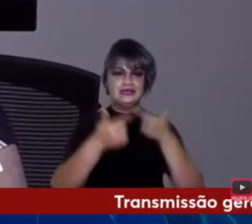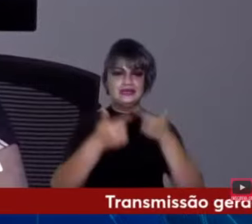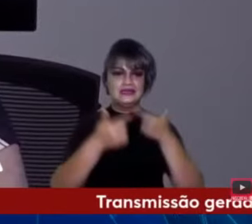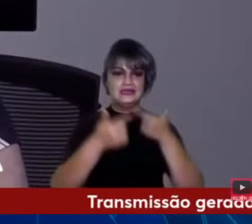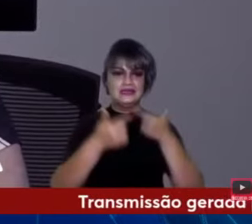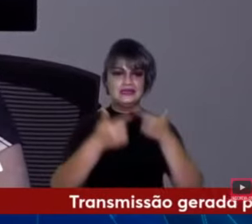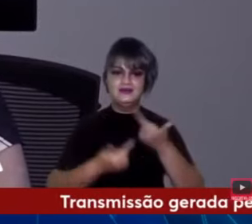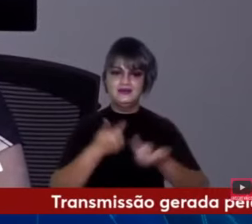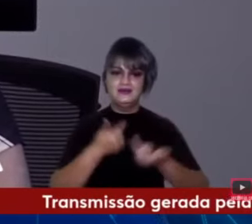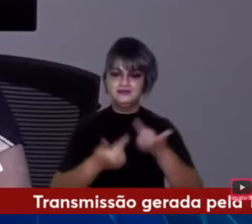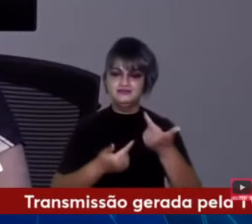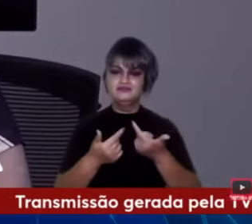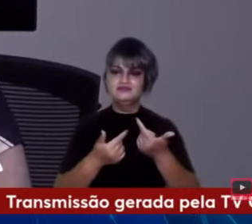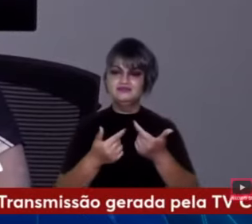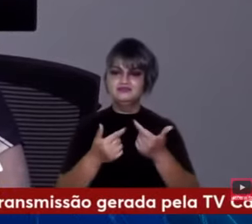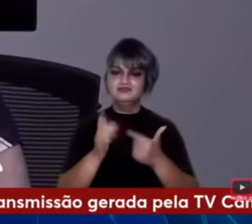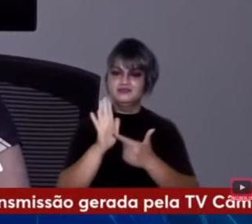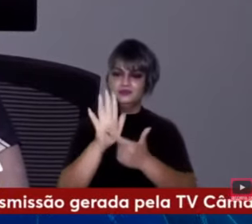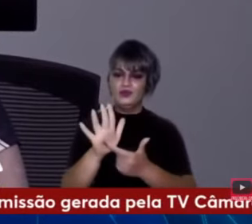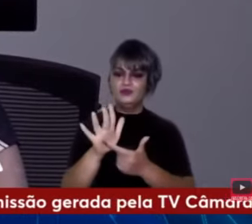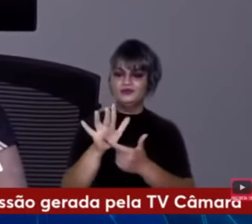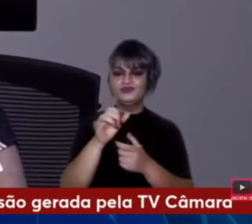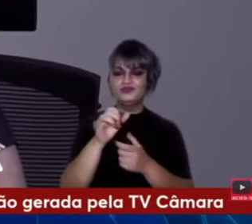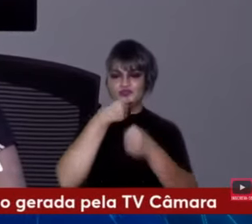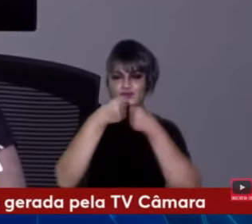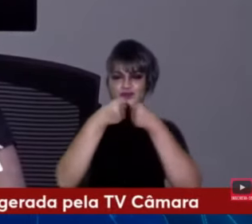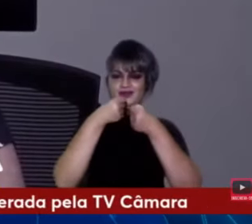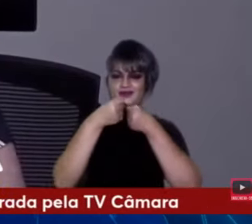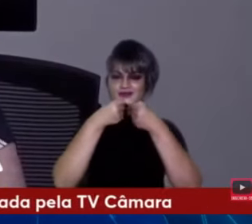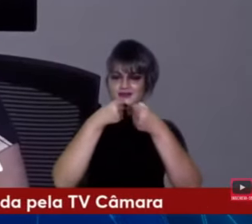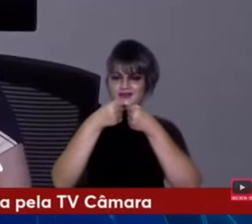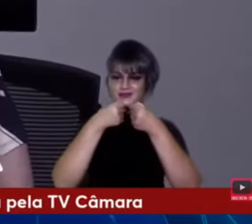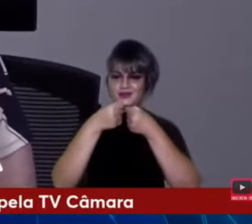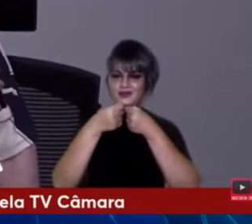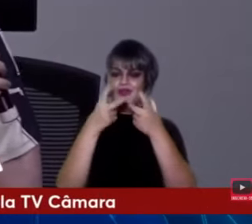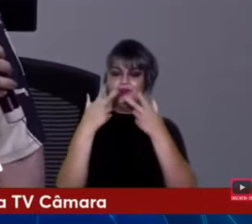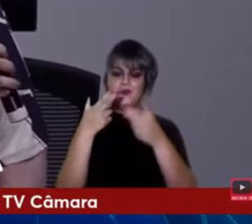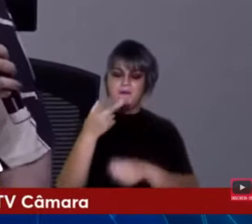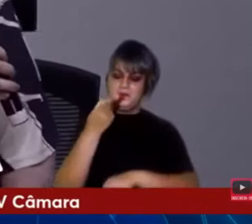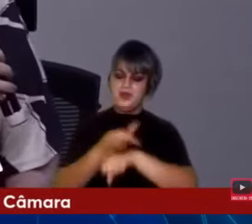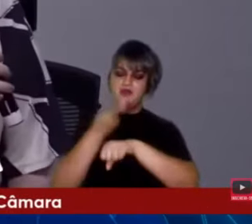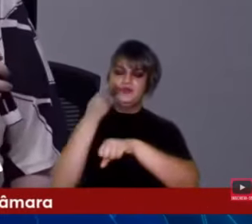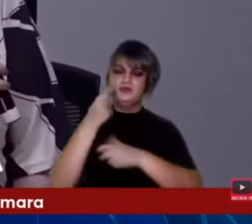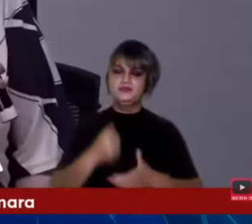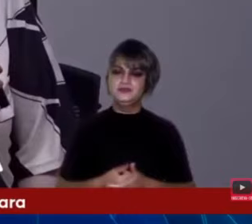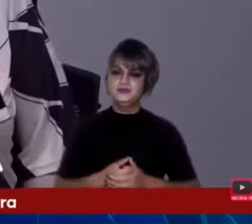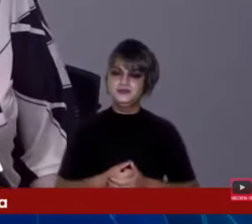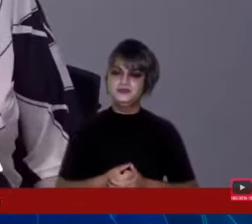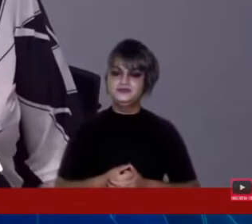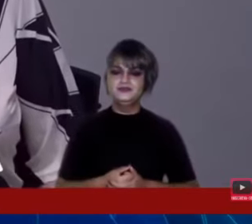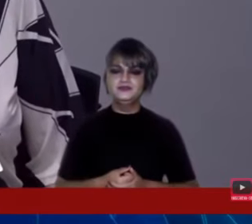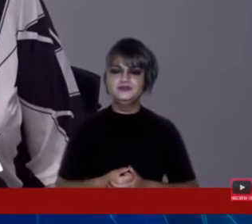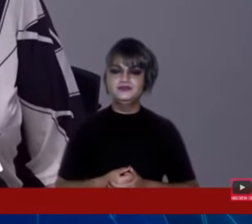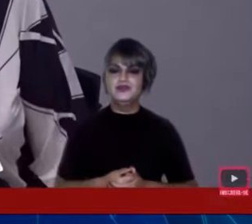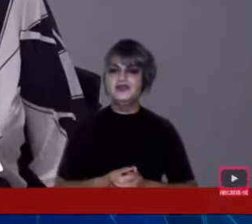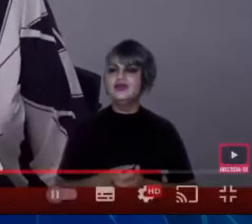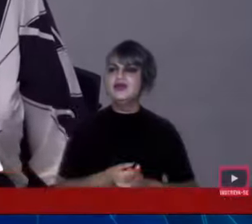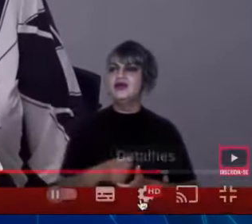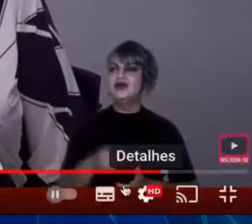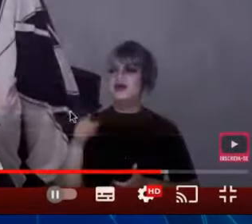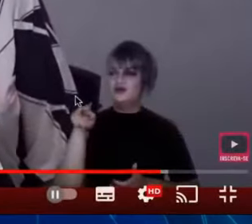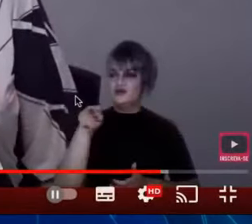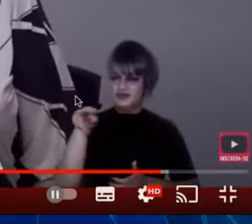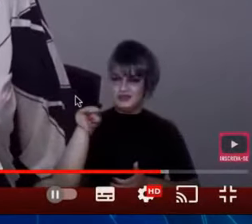o jornalismo, que é um prêmio para nós. O jornalismo que Leonardo Atush nos